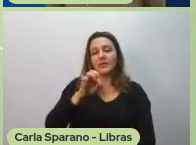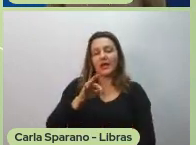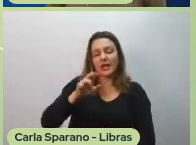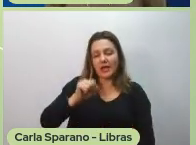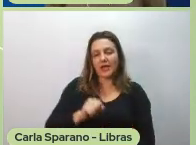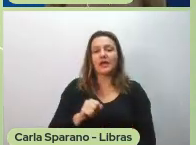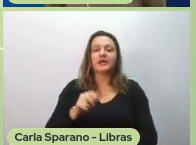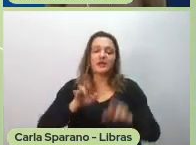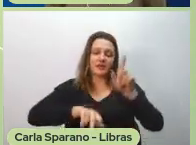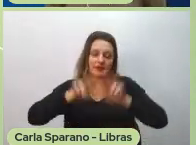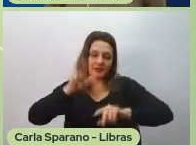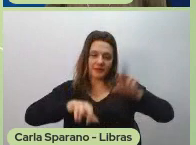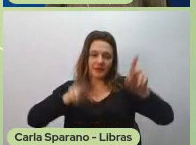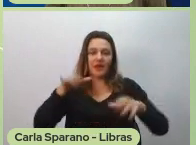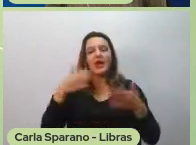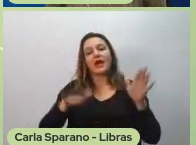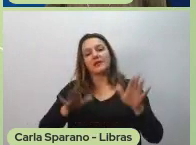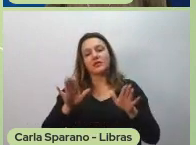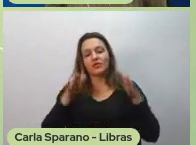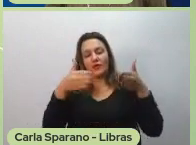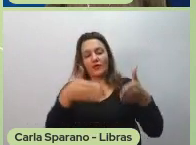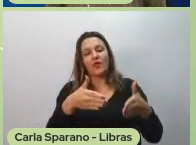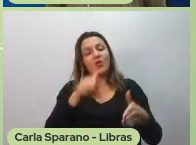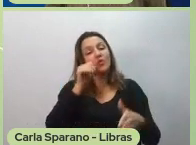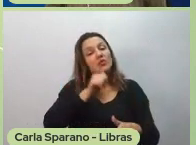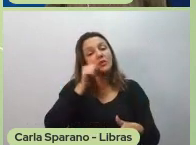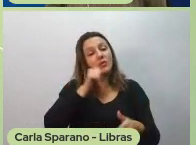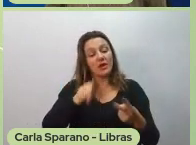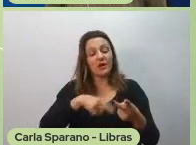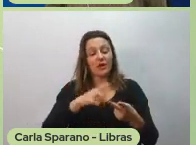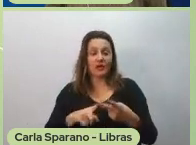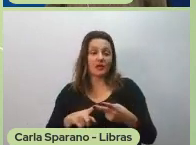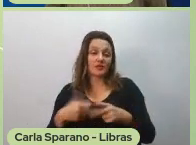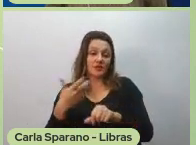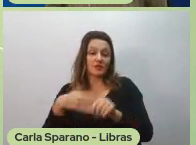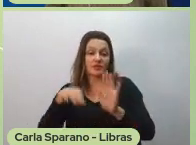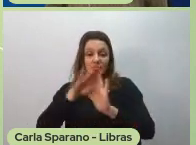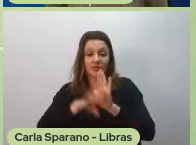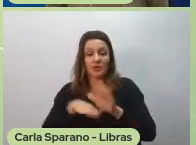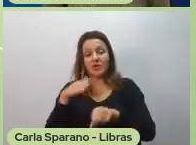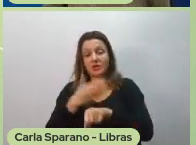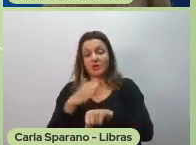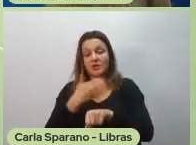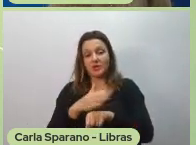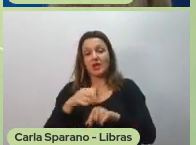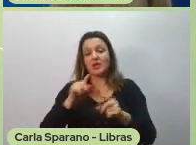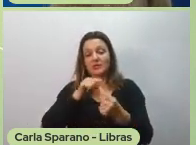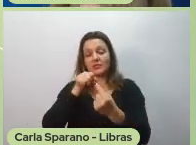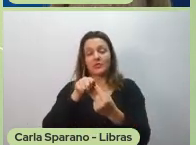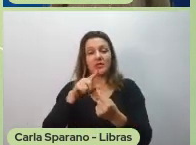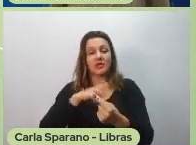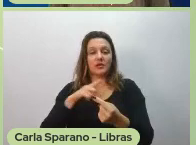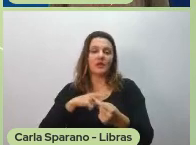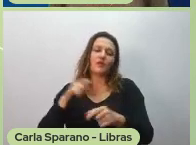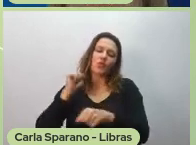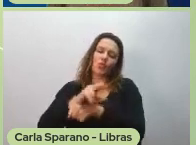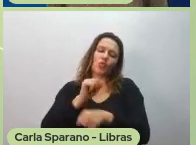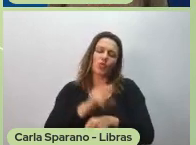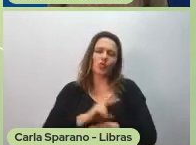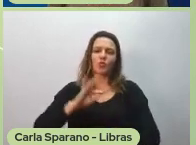faz público, às vezes, só para mulher. Às vezes a gente faz... O nosso programa de estágio tinha metas de diversidade. A gente teve contratação de trans,